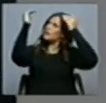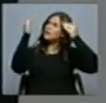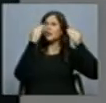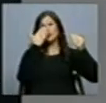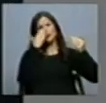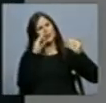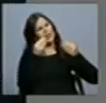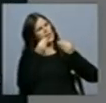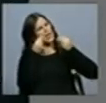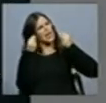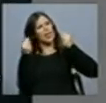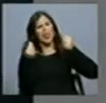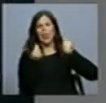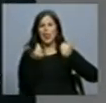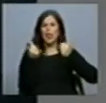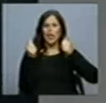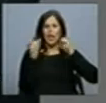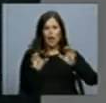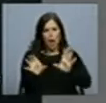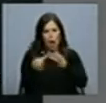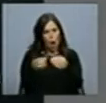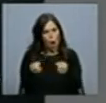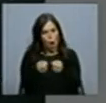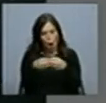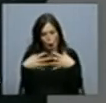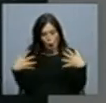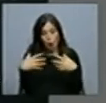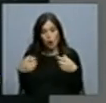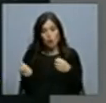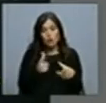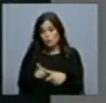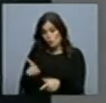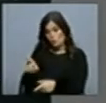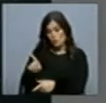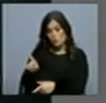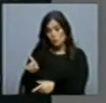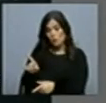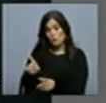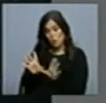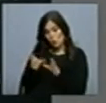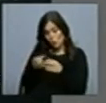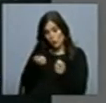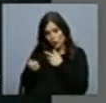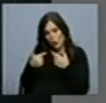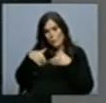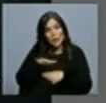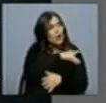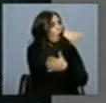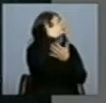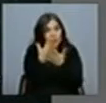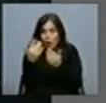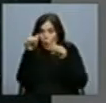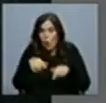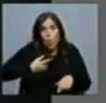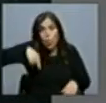algo que parecia um autêntico grupo de estrelas. É isto que nós estamos a ver nestas imagens. Um grupo de estrelas, só que até hoje nós não sabíamos